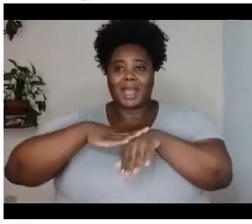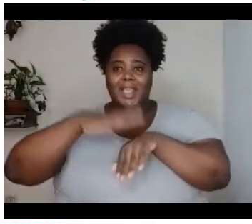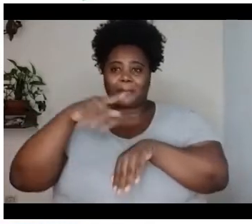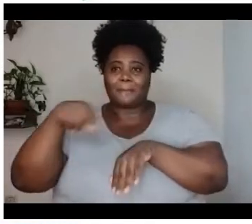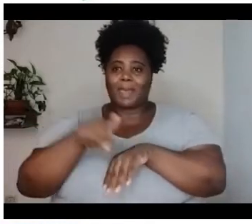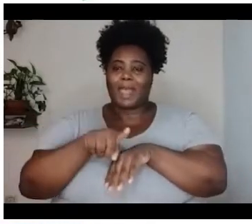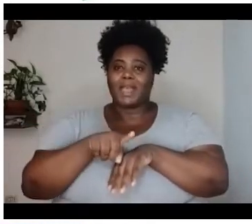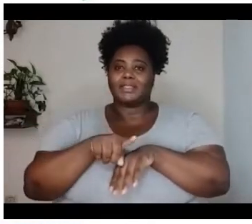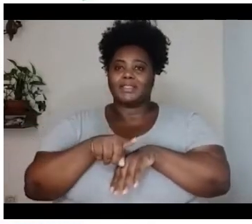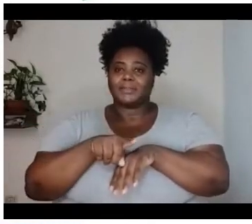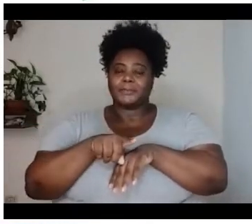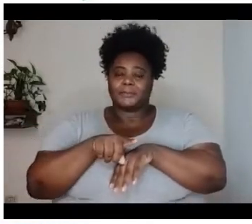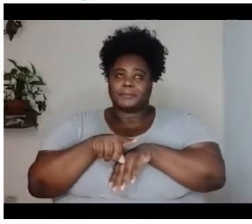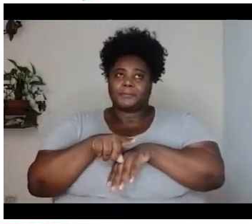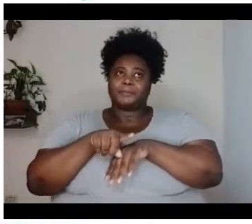assim me